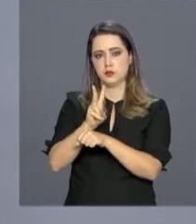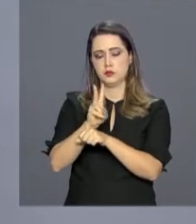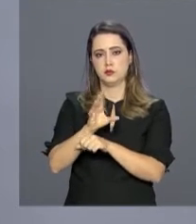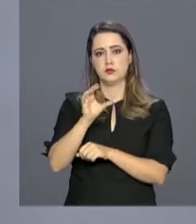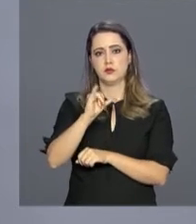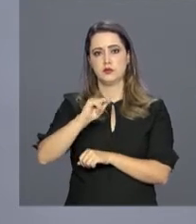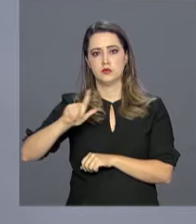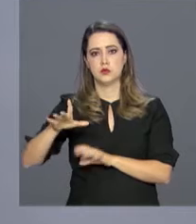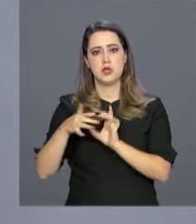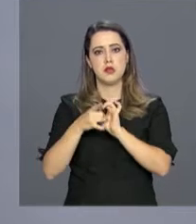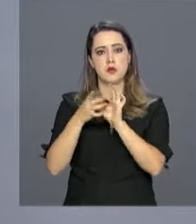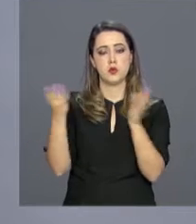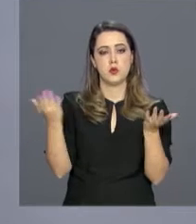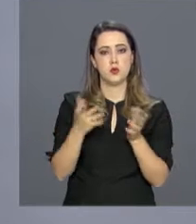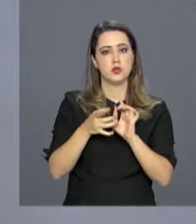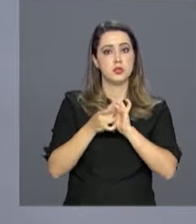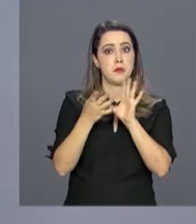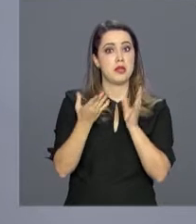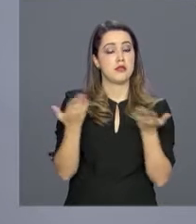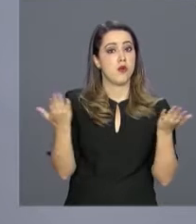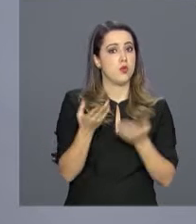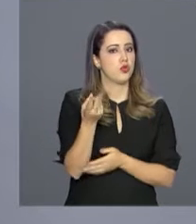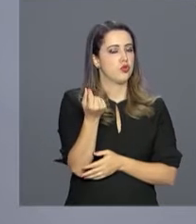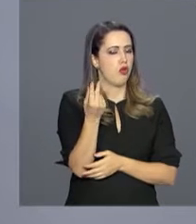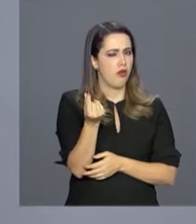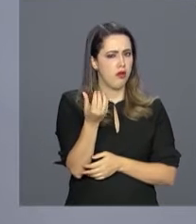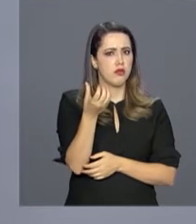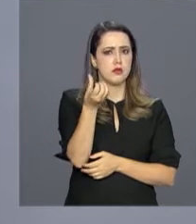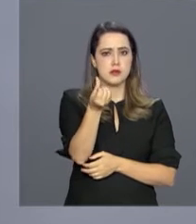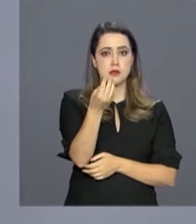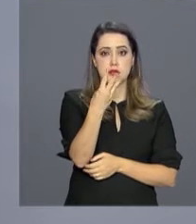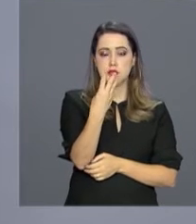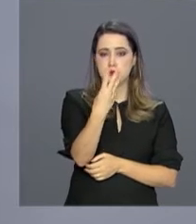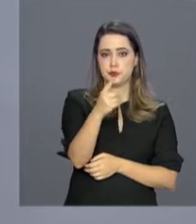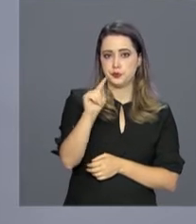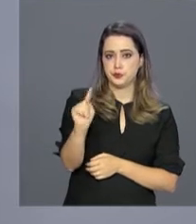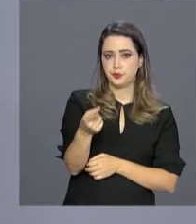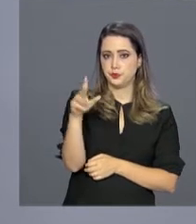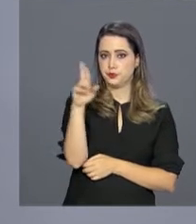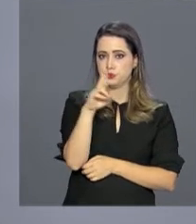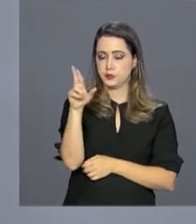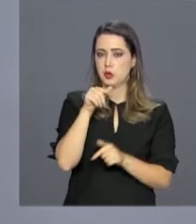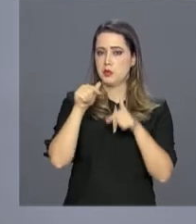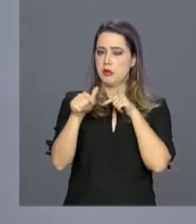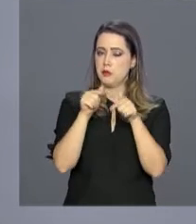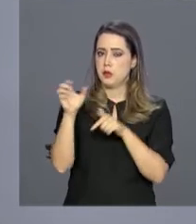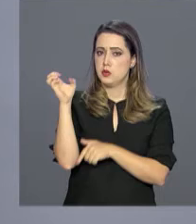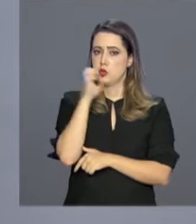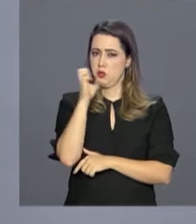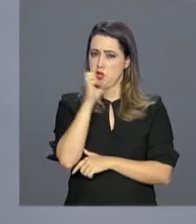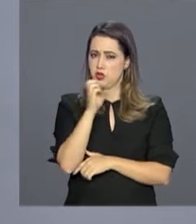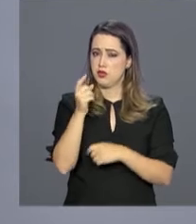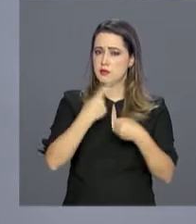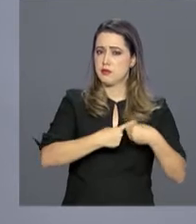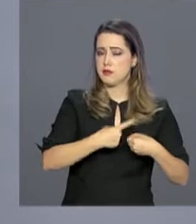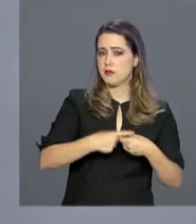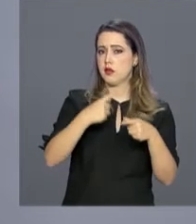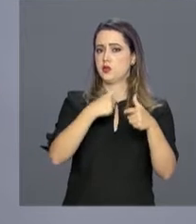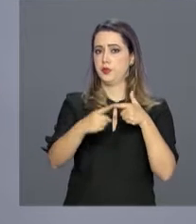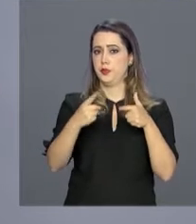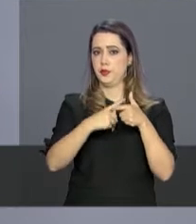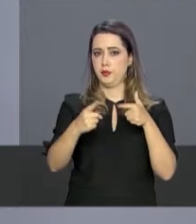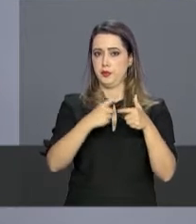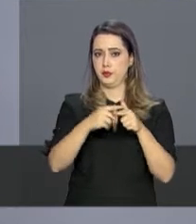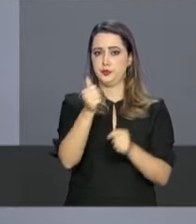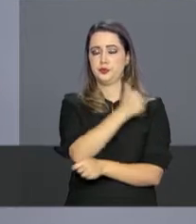civil autorizou hoje a liberação de 633 mil reais para ações emergenciais em cidades afetadas por temporais